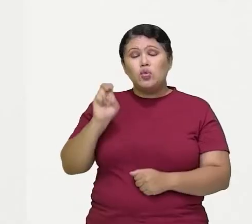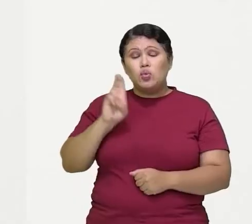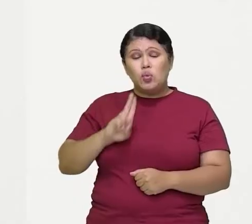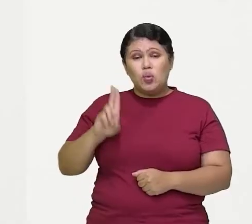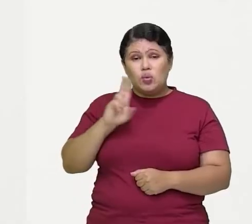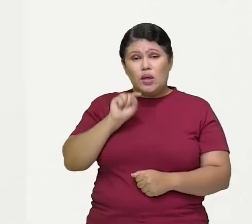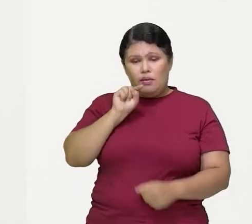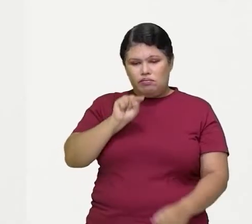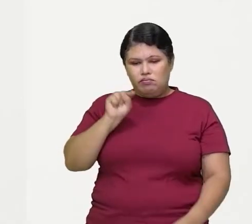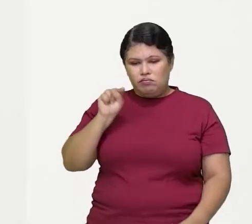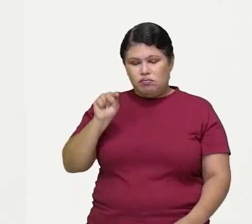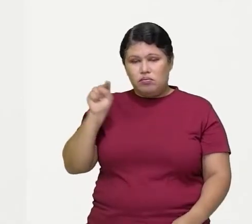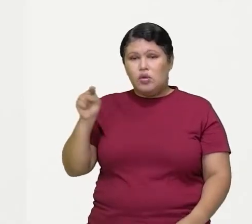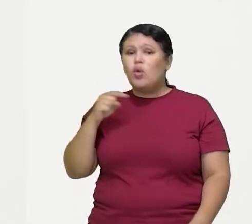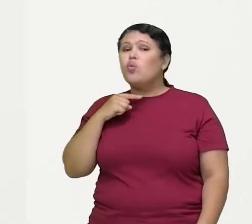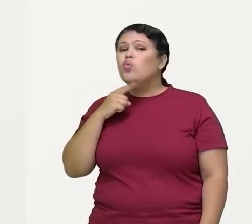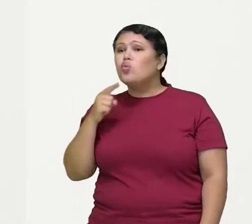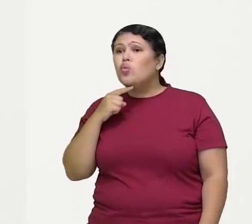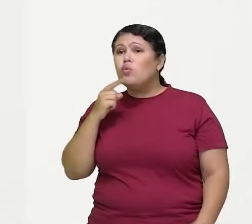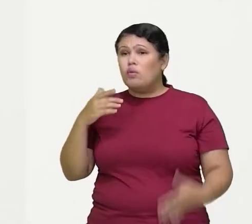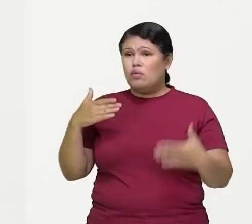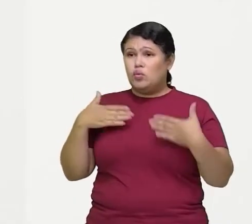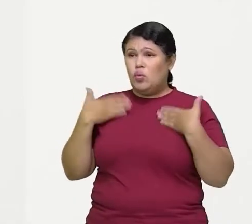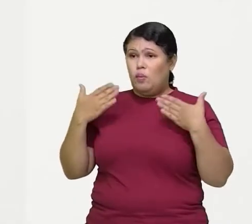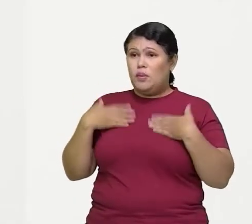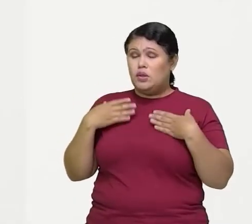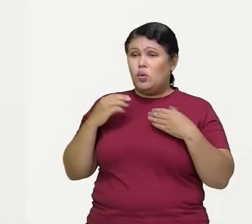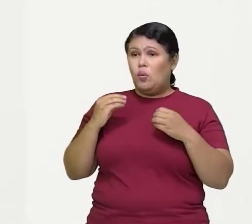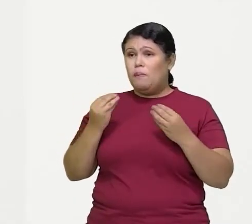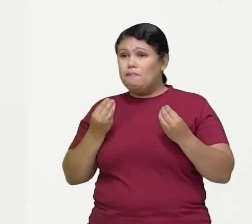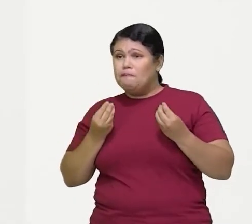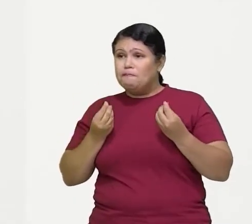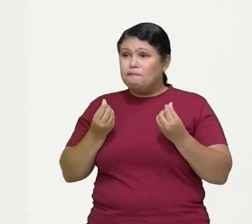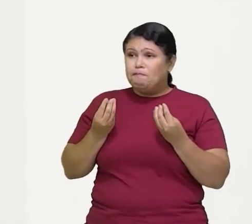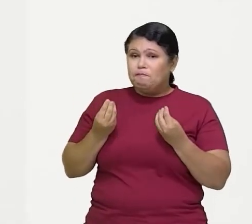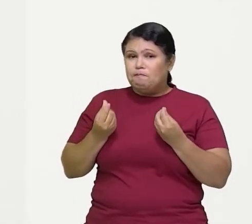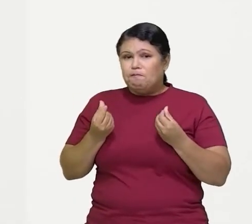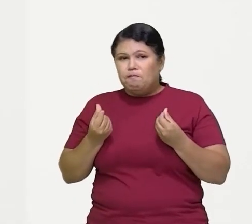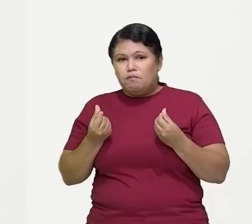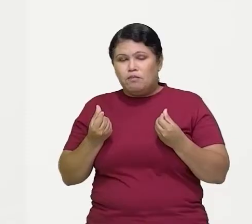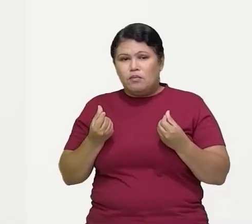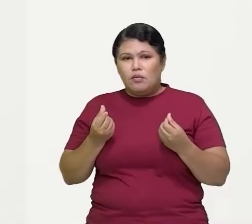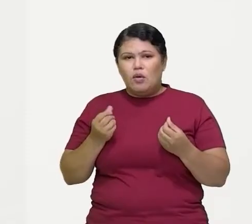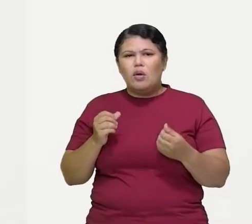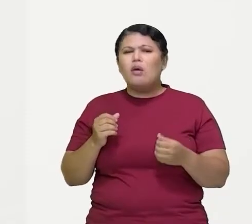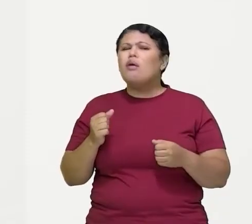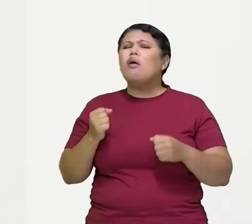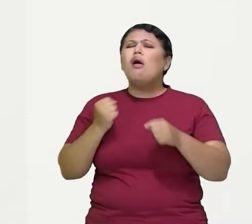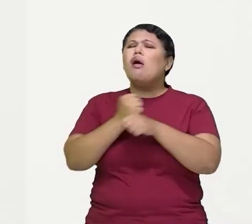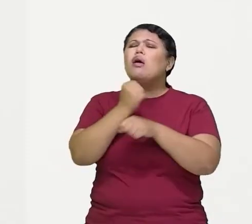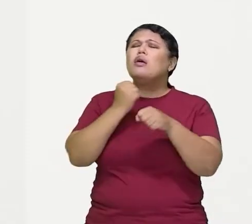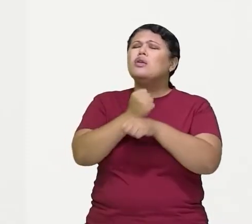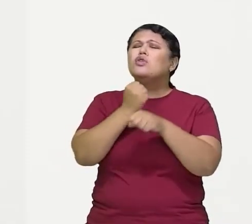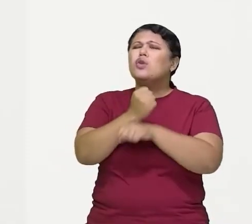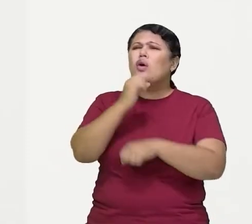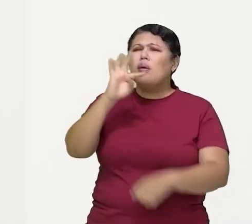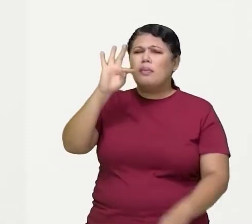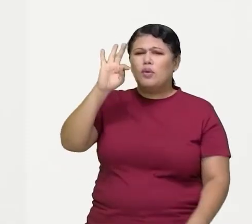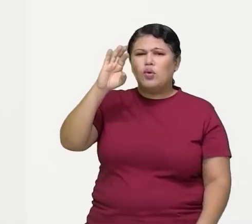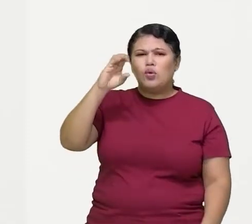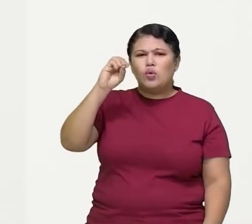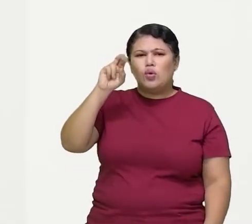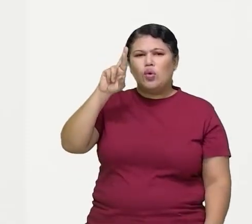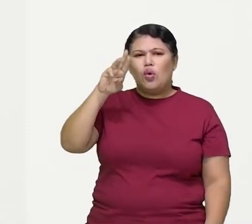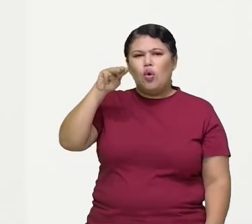dúvida, surpresa ou hesitação. E as obras de Tormes?